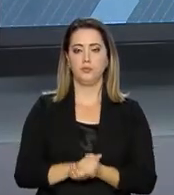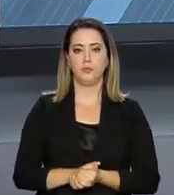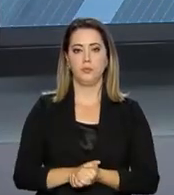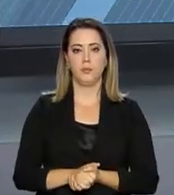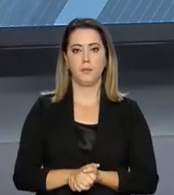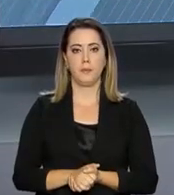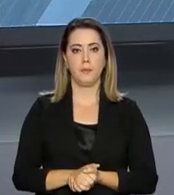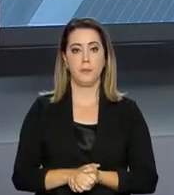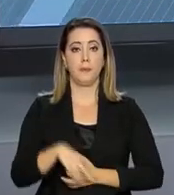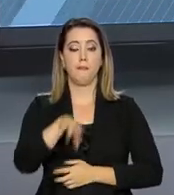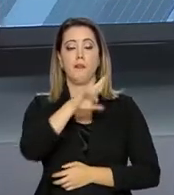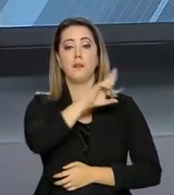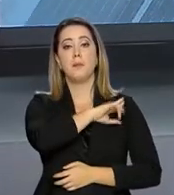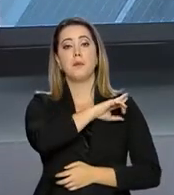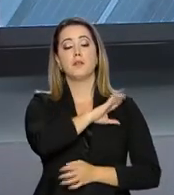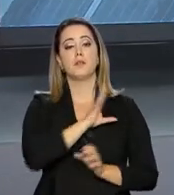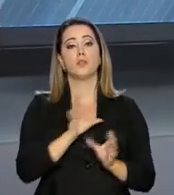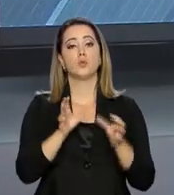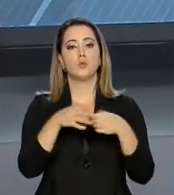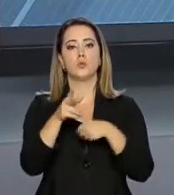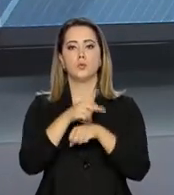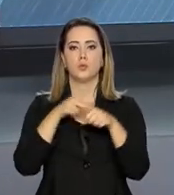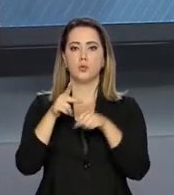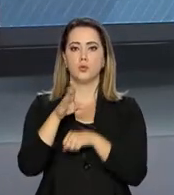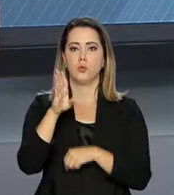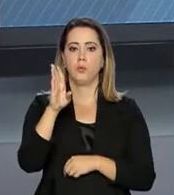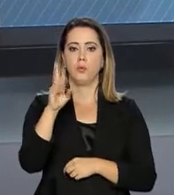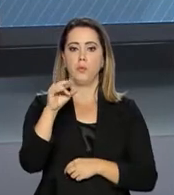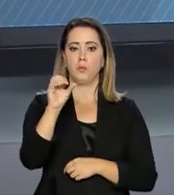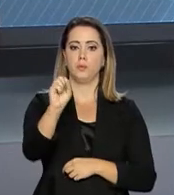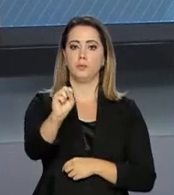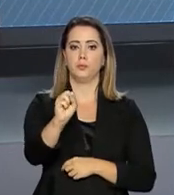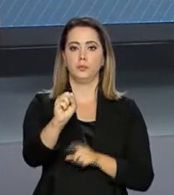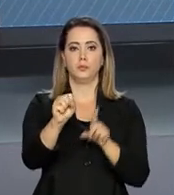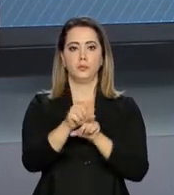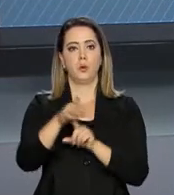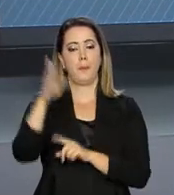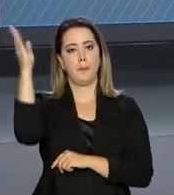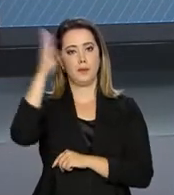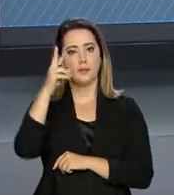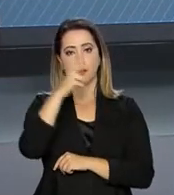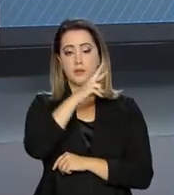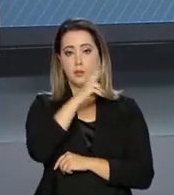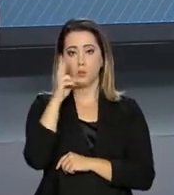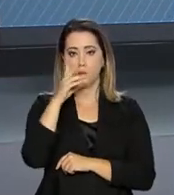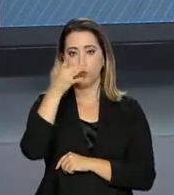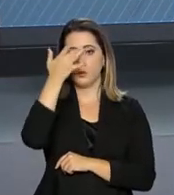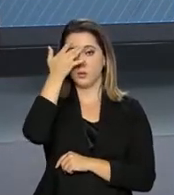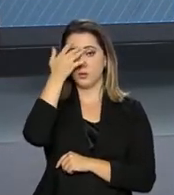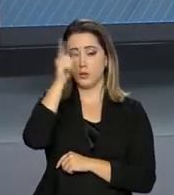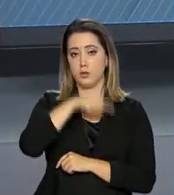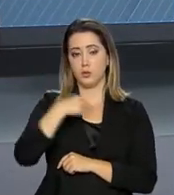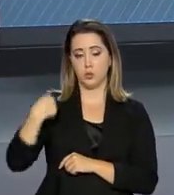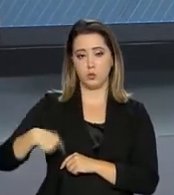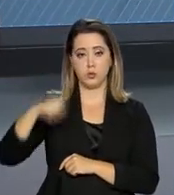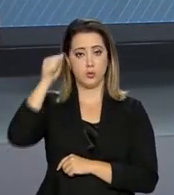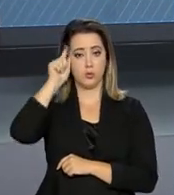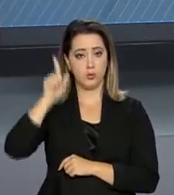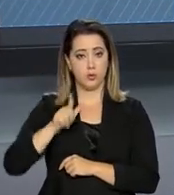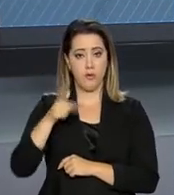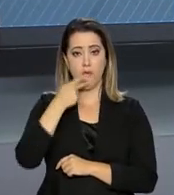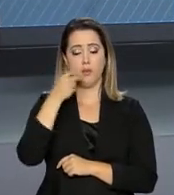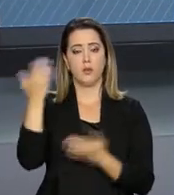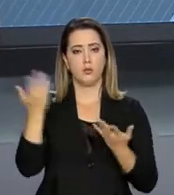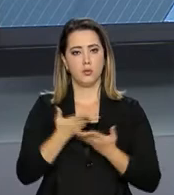representantes de países do brics grupo formado por brasil rússia índia china e áfrica do sul manifestaram hoje a